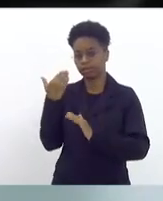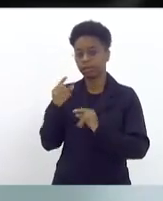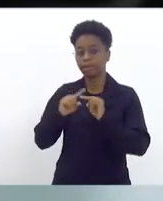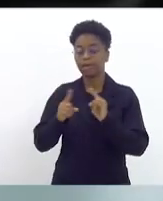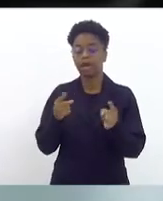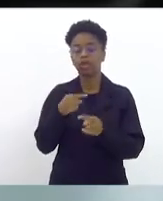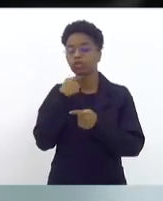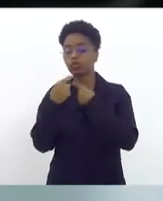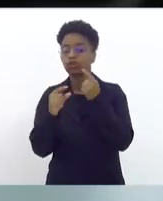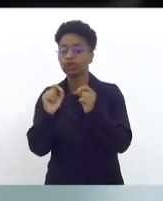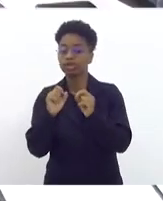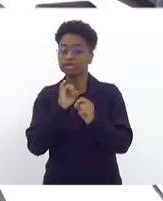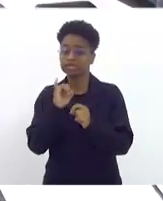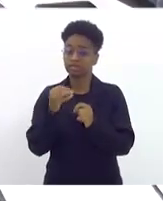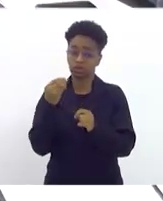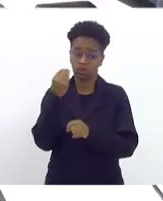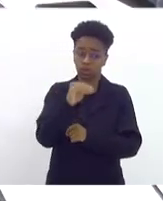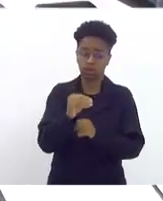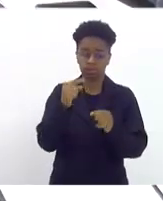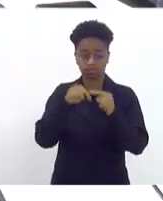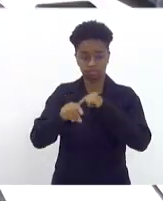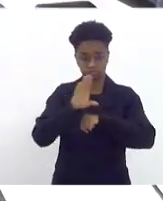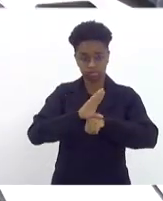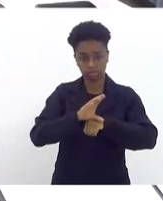hoje é da inconstitucionalidade